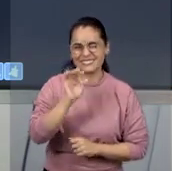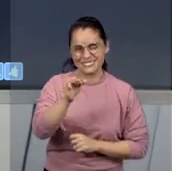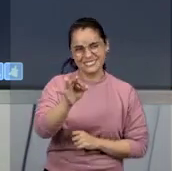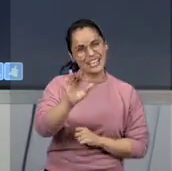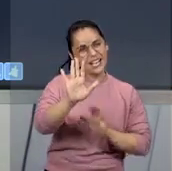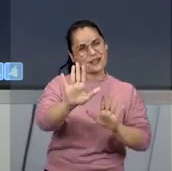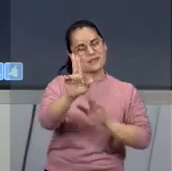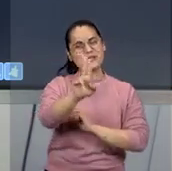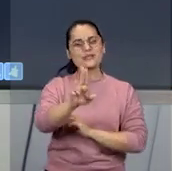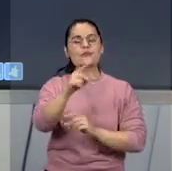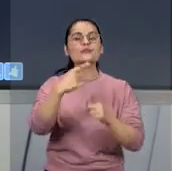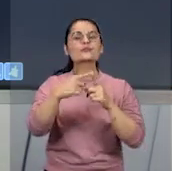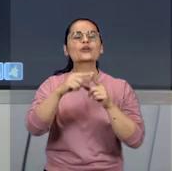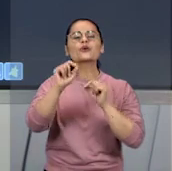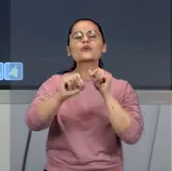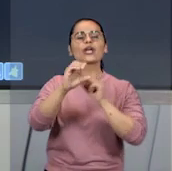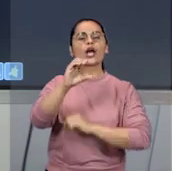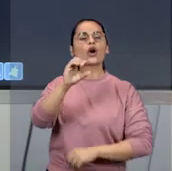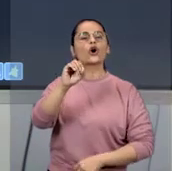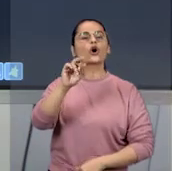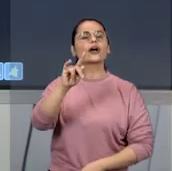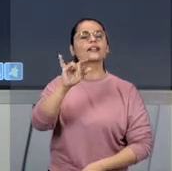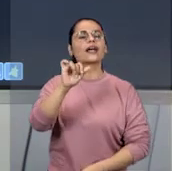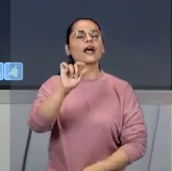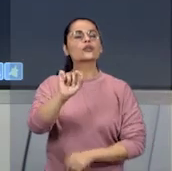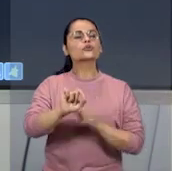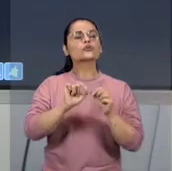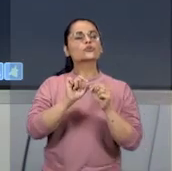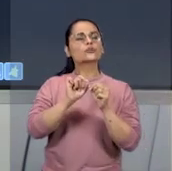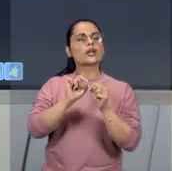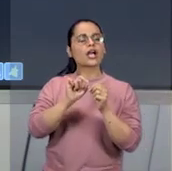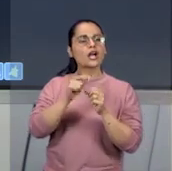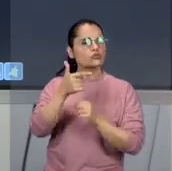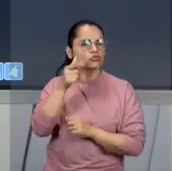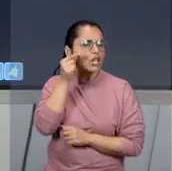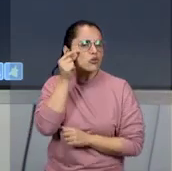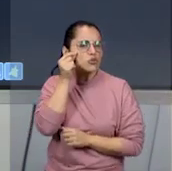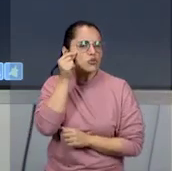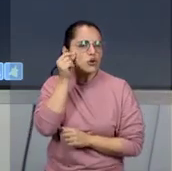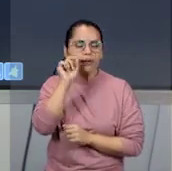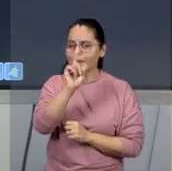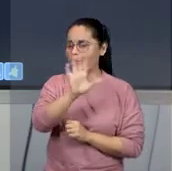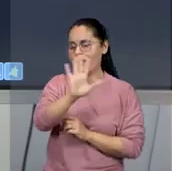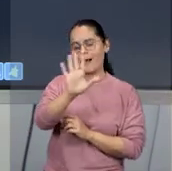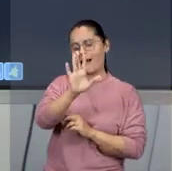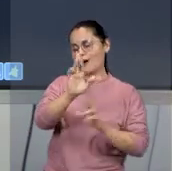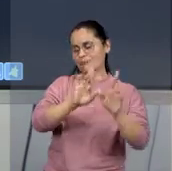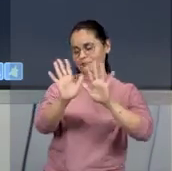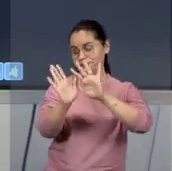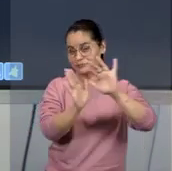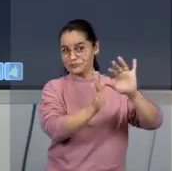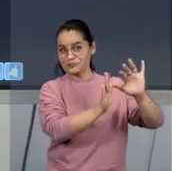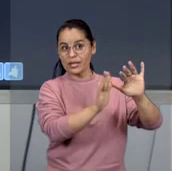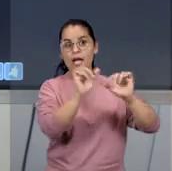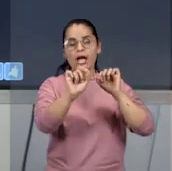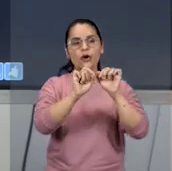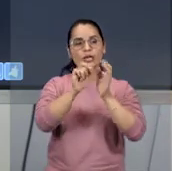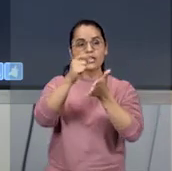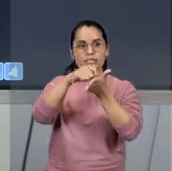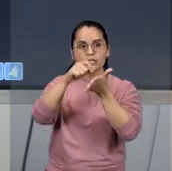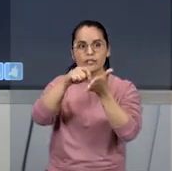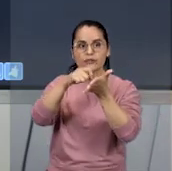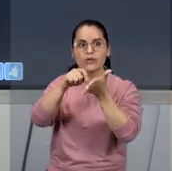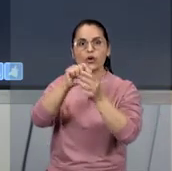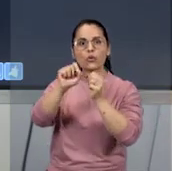eu ouço ela muito. O que é cordado? É estar sem sono? Tem nada a ver, tá, gente? Cordados tem a ver com notocorda, que